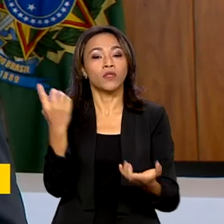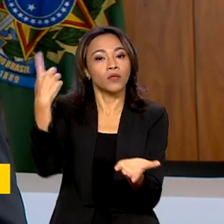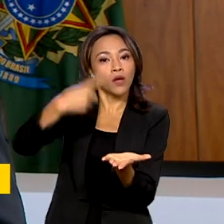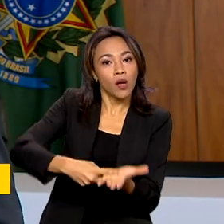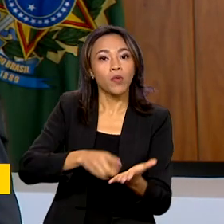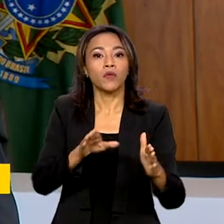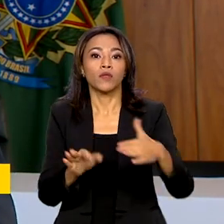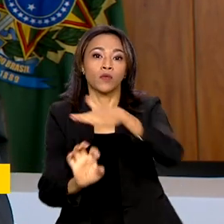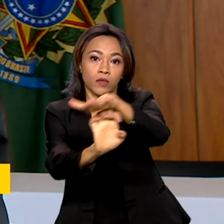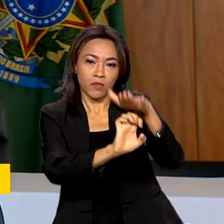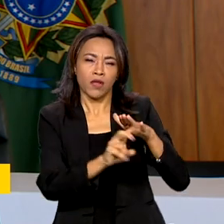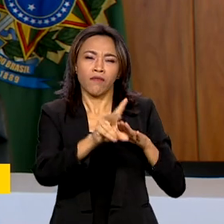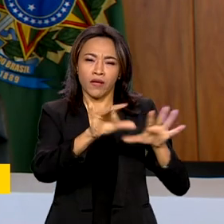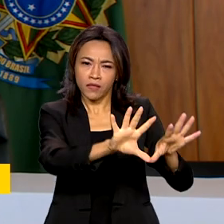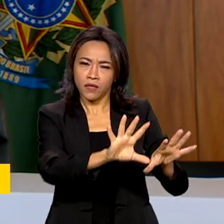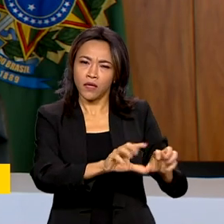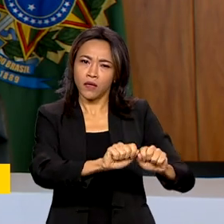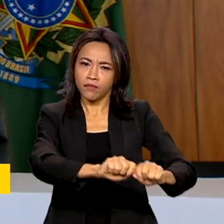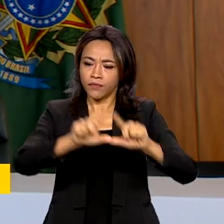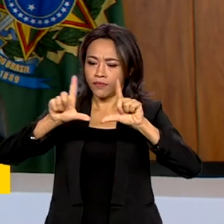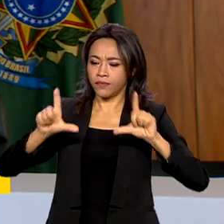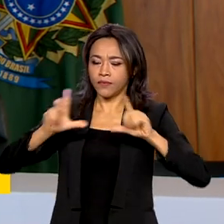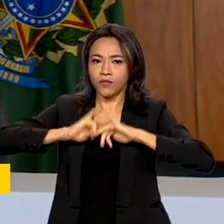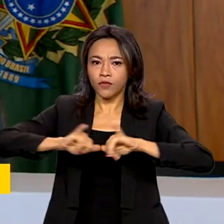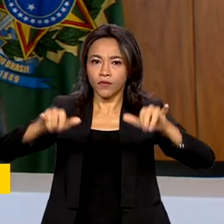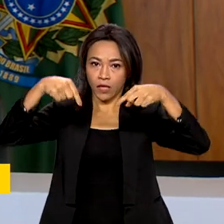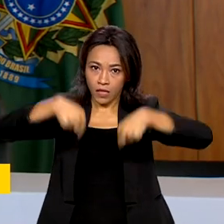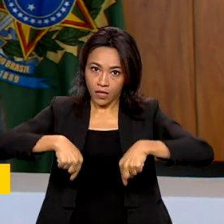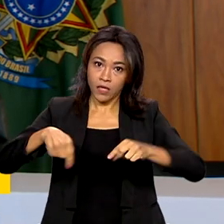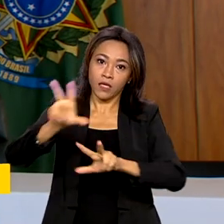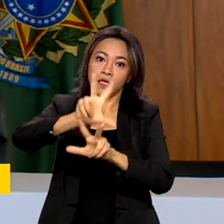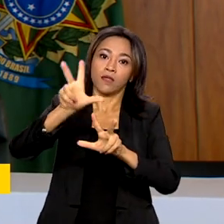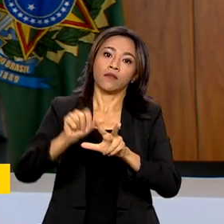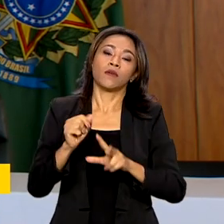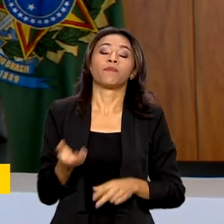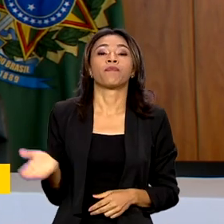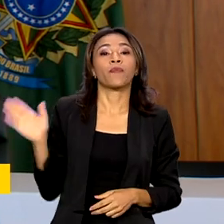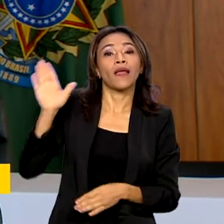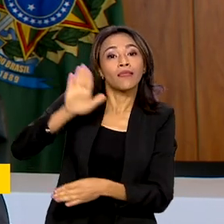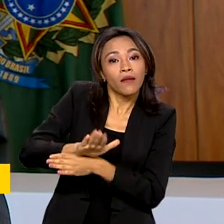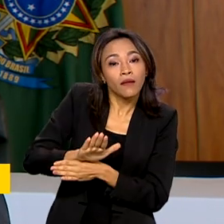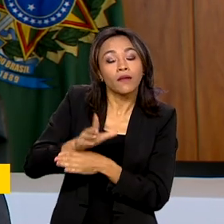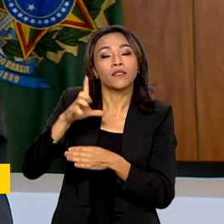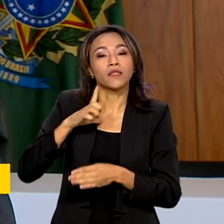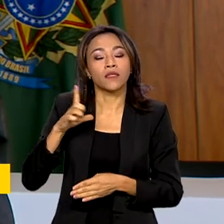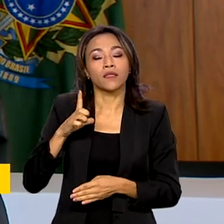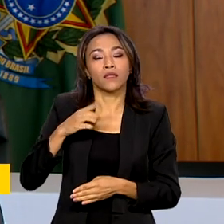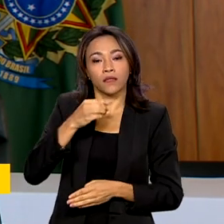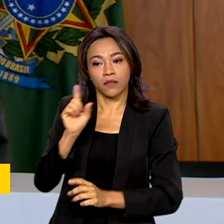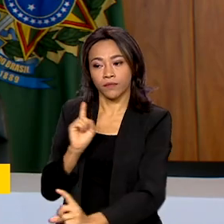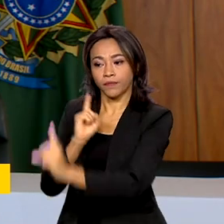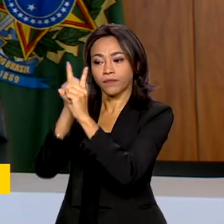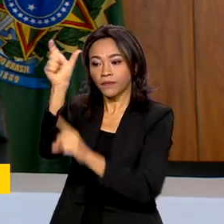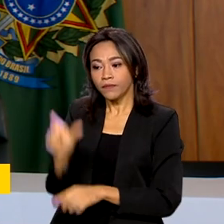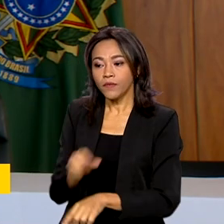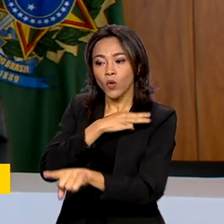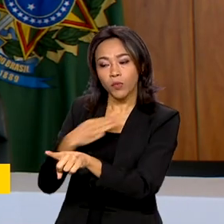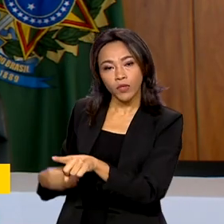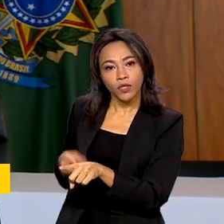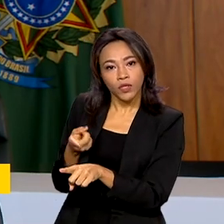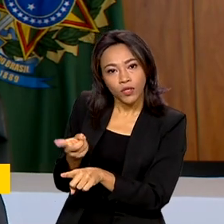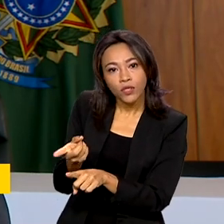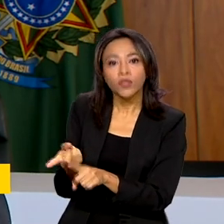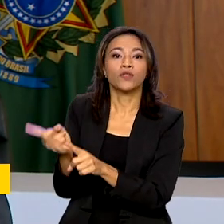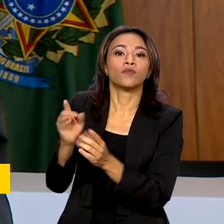serão transmitidos ao vivo pela TV Brasil e no fim da tarde Lula se reúne com o Ministro dos portos e aeroportos Márcio